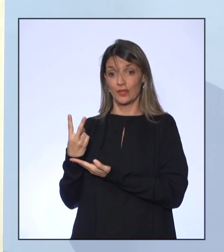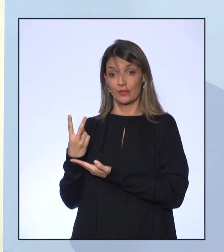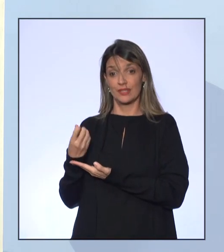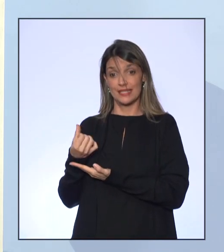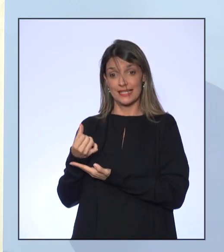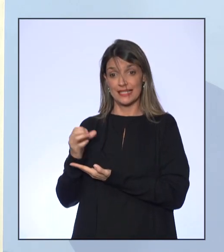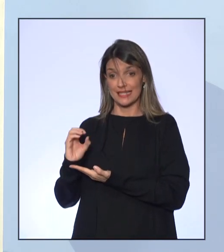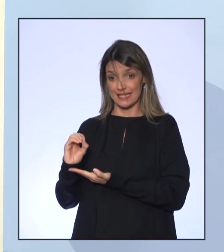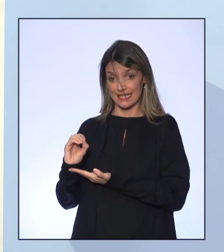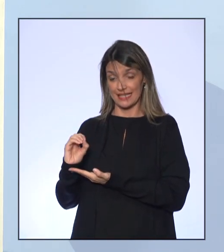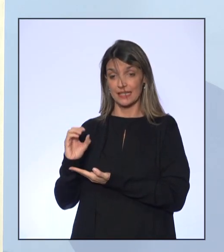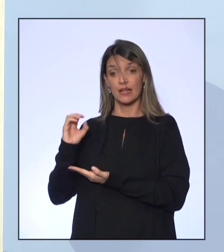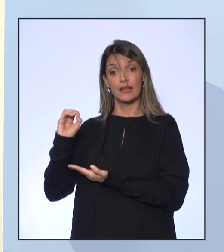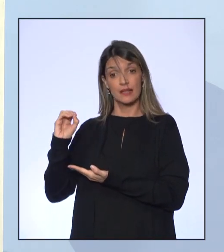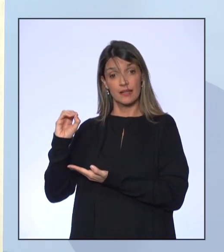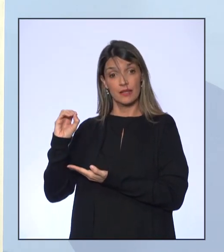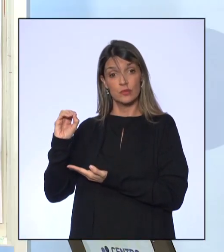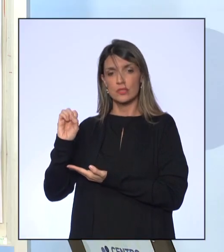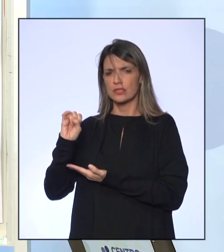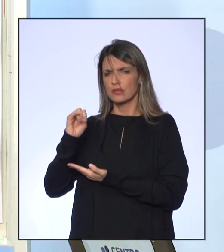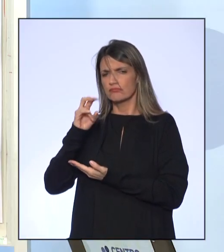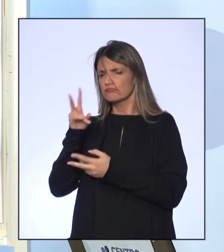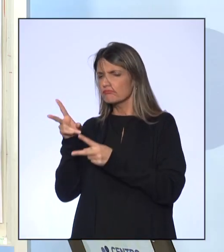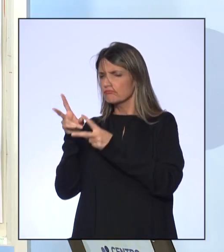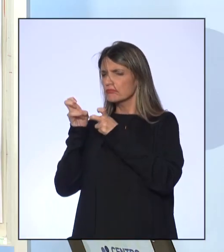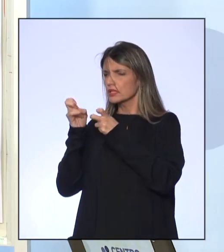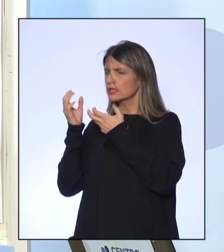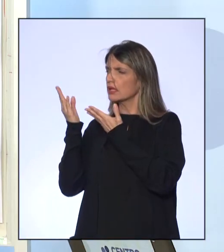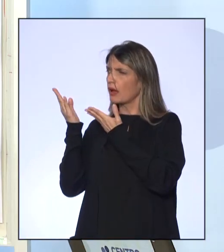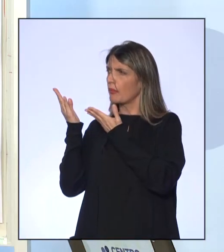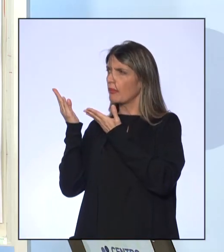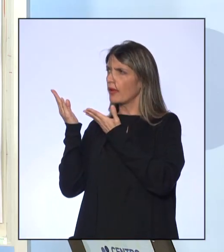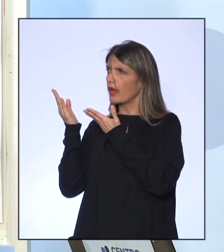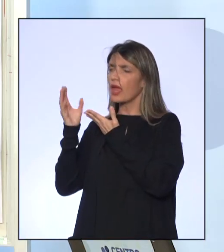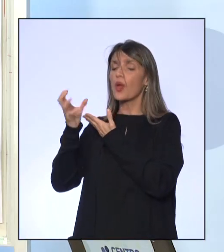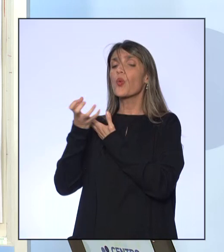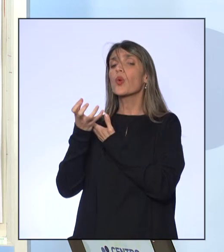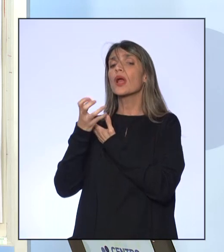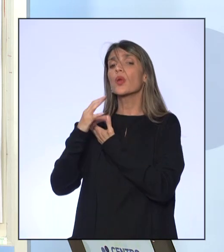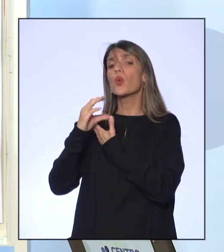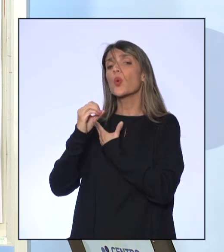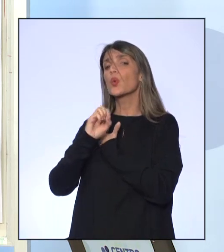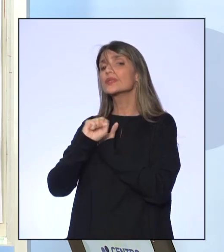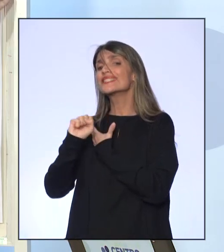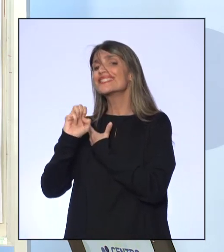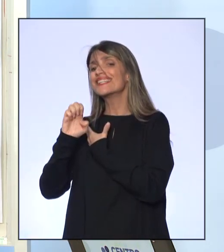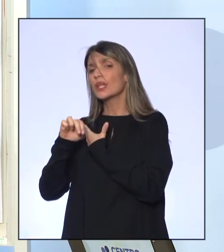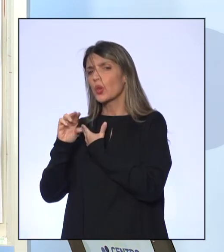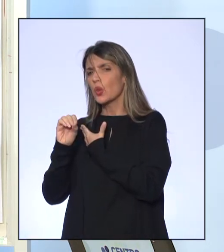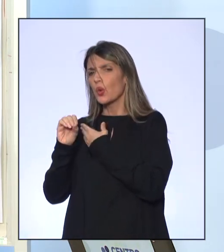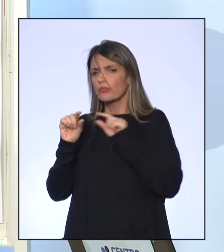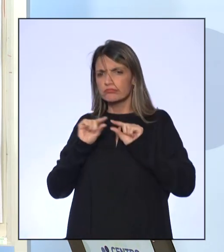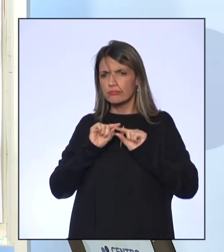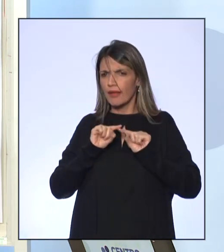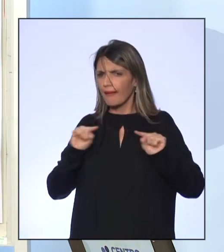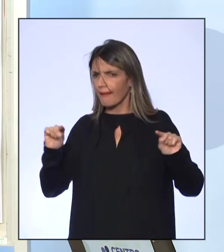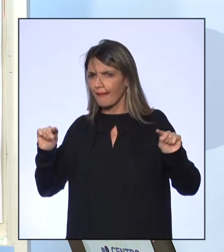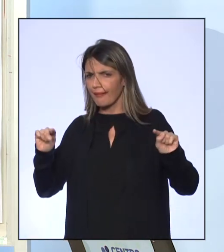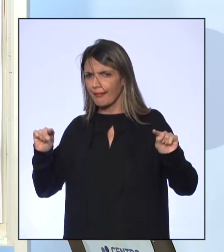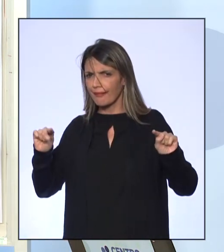duzentos e sessenta graus seu olhar esse ângulo no caso eu quero o cosseno eu tenho que prolongar para reta